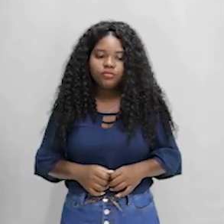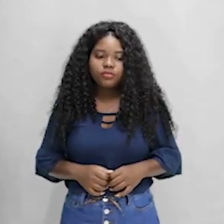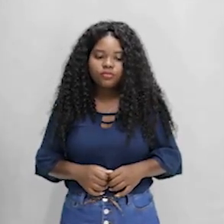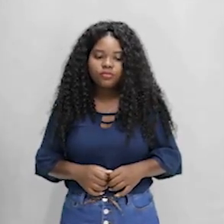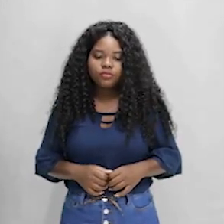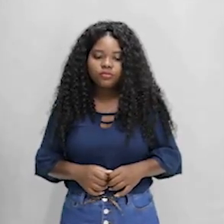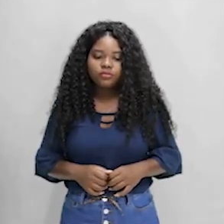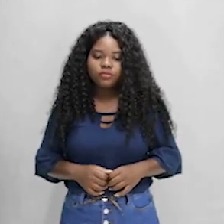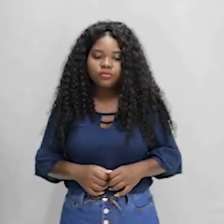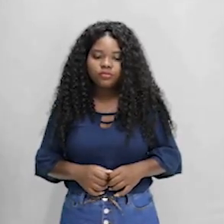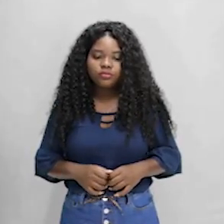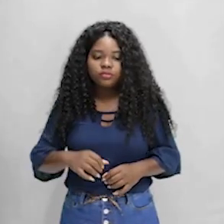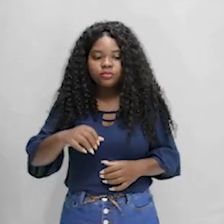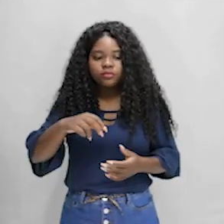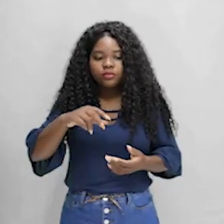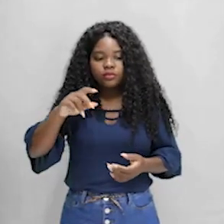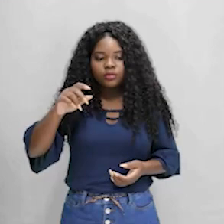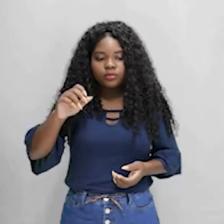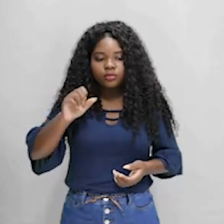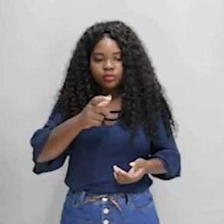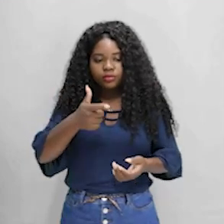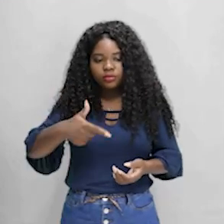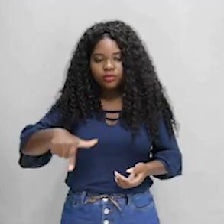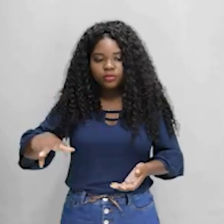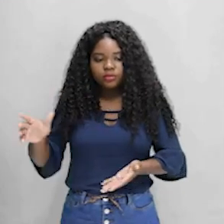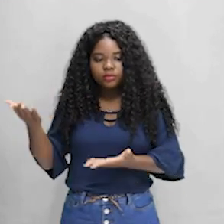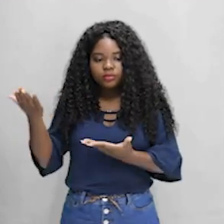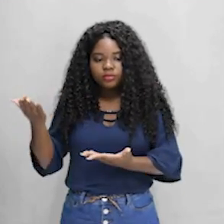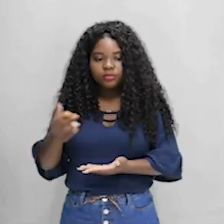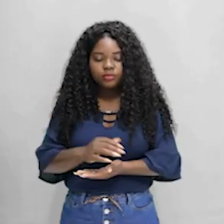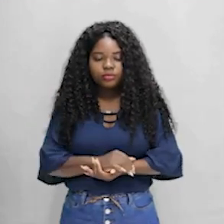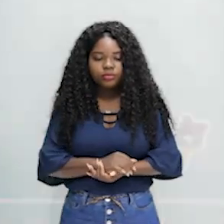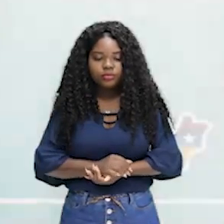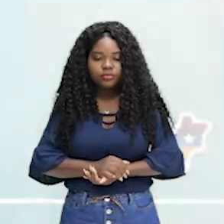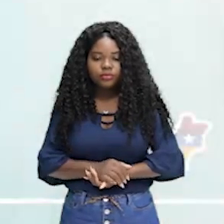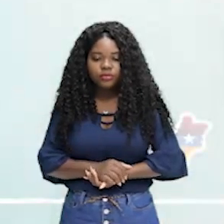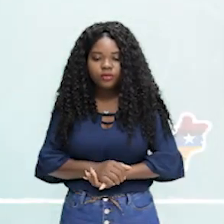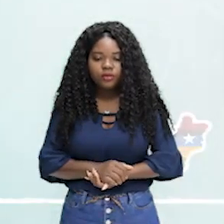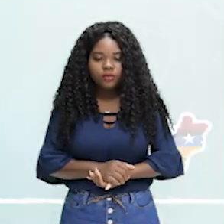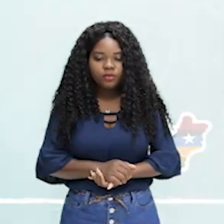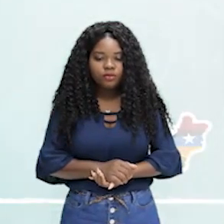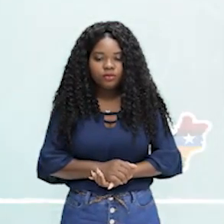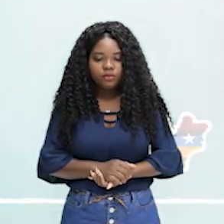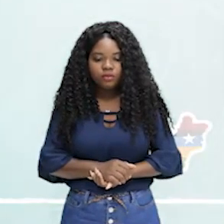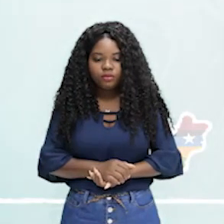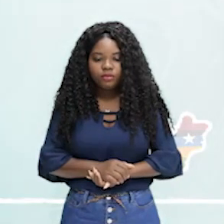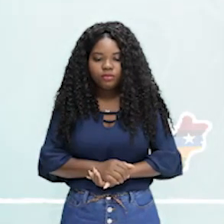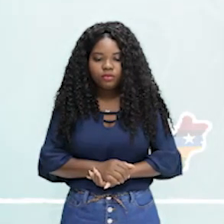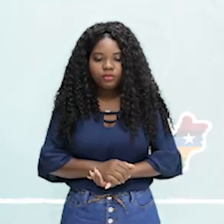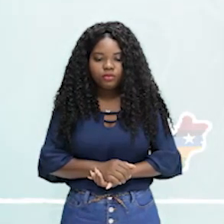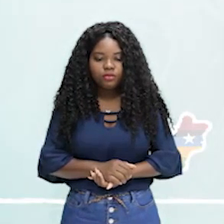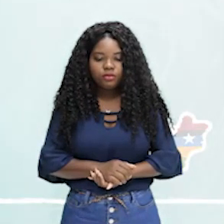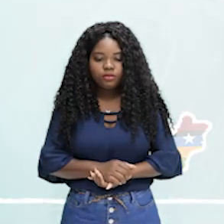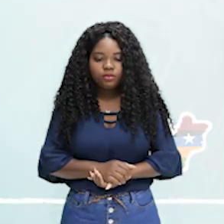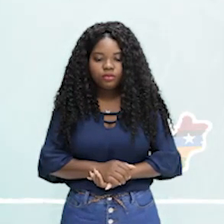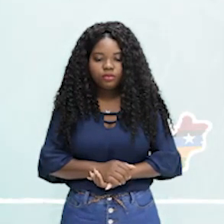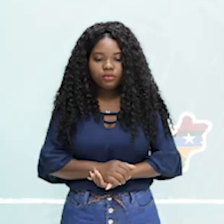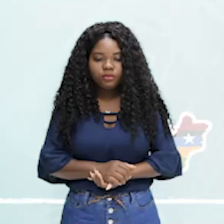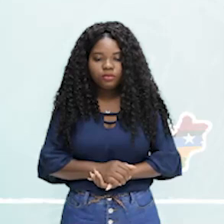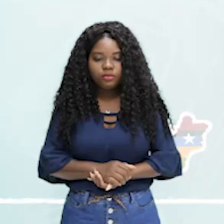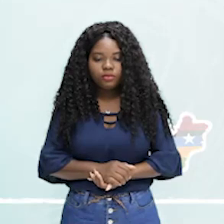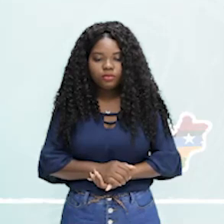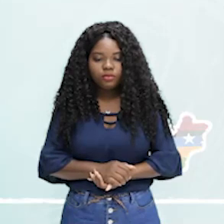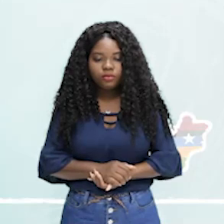anteriormente. Saltos ornamentais. Esporte de campo e taco. Se caracterizam por rebater a